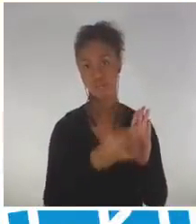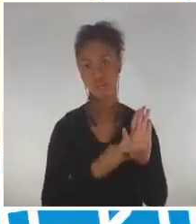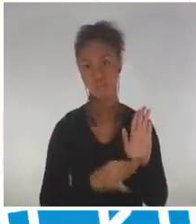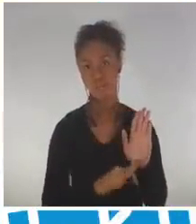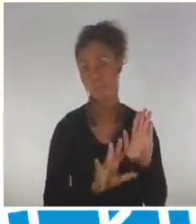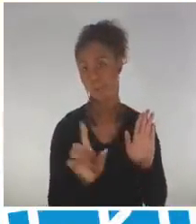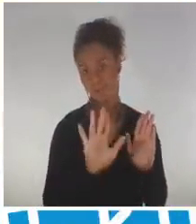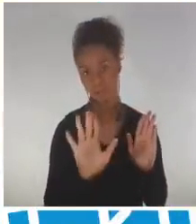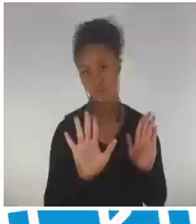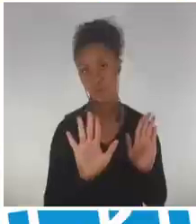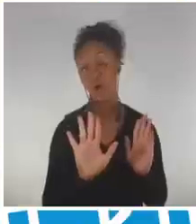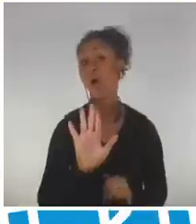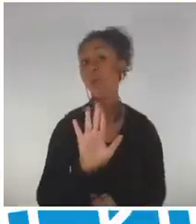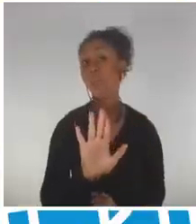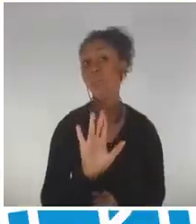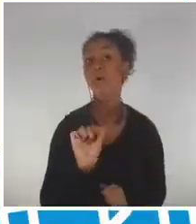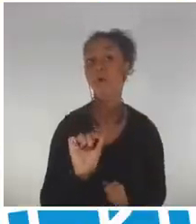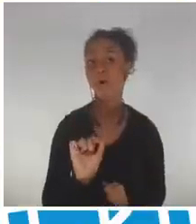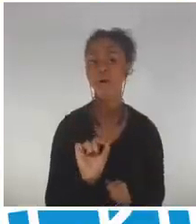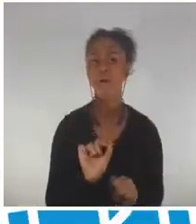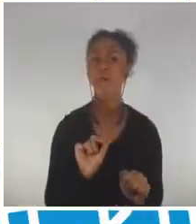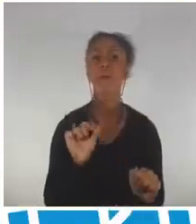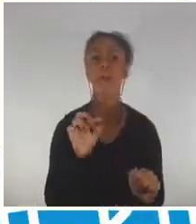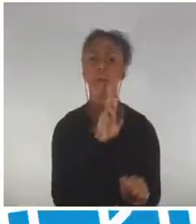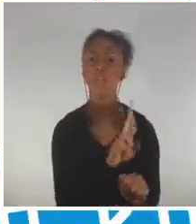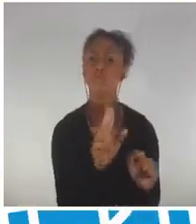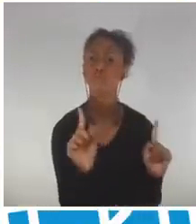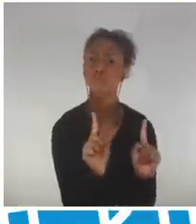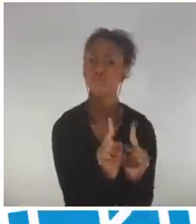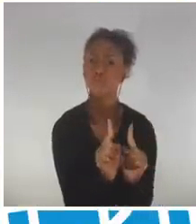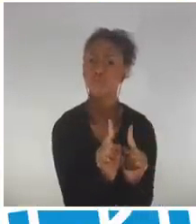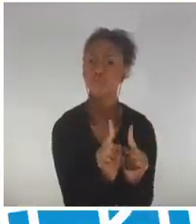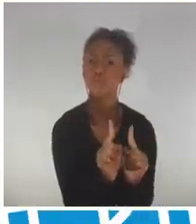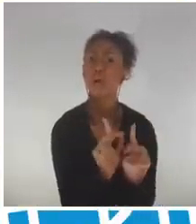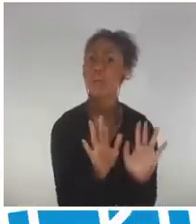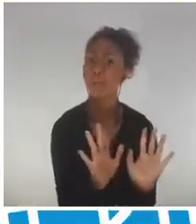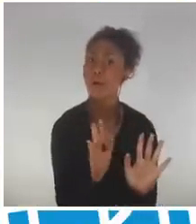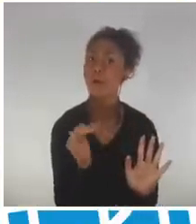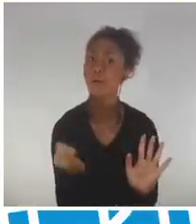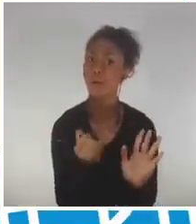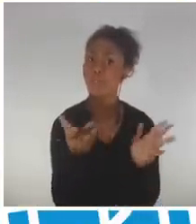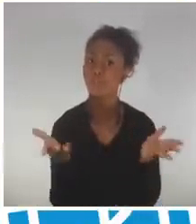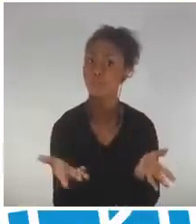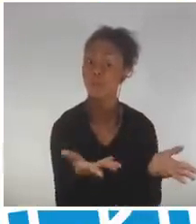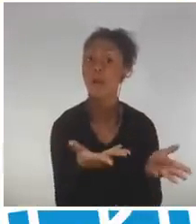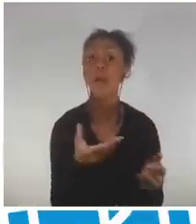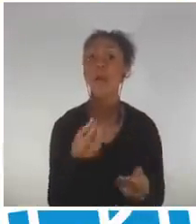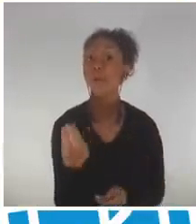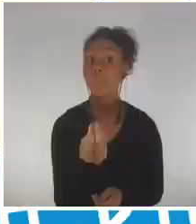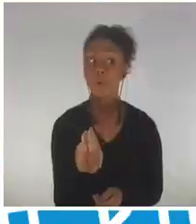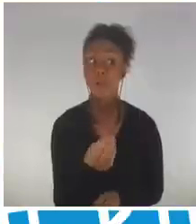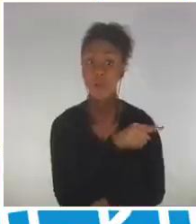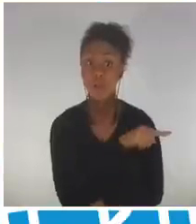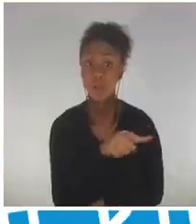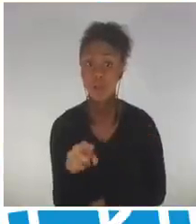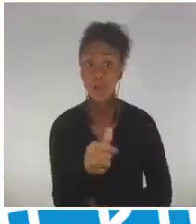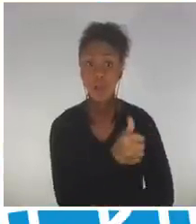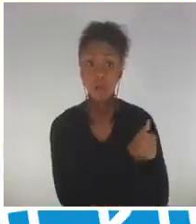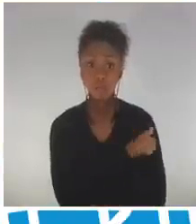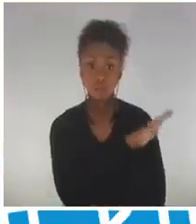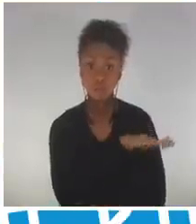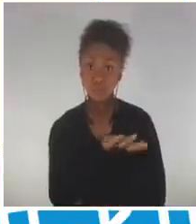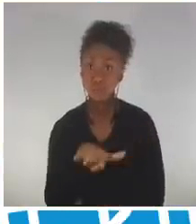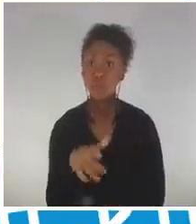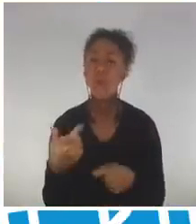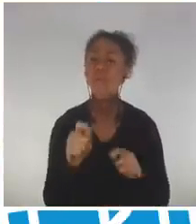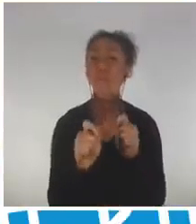questões de respostas curtas, né? Mas introduzir, porque os nossos alunos precisam, a partir de um